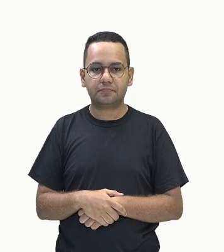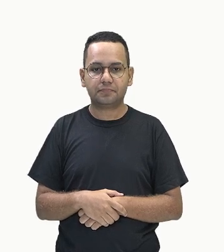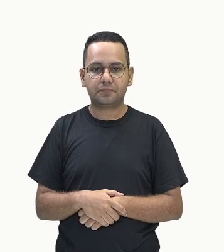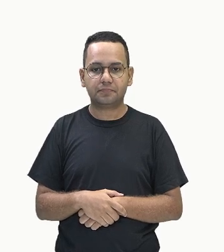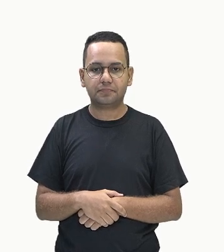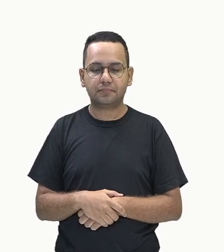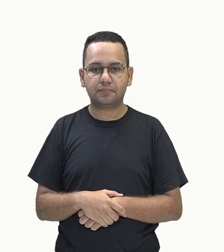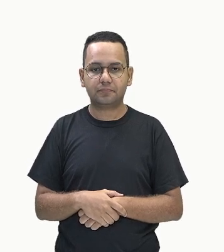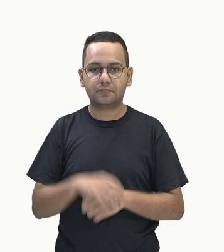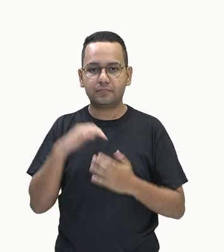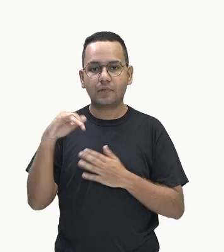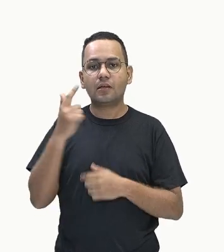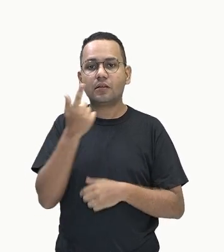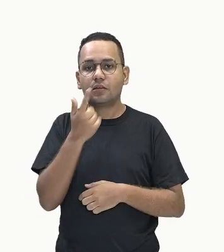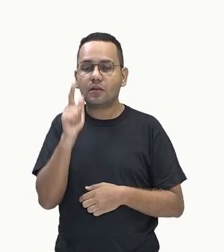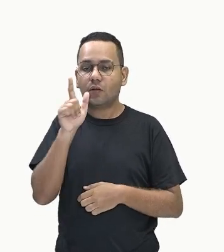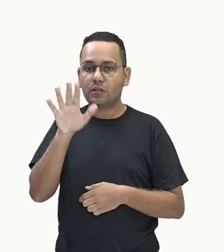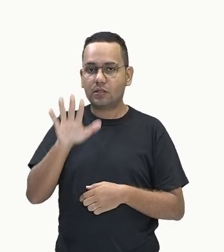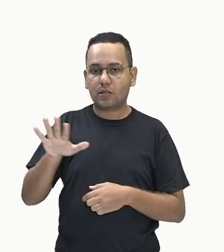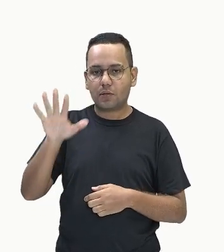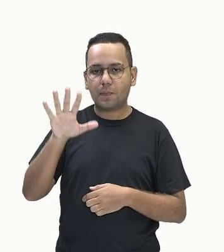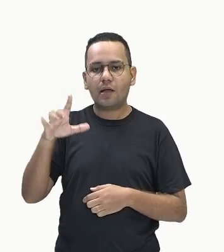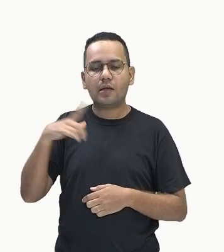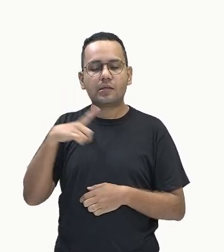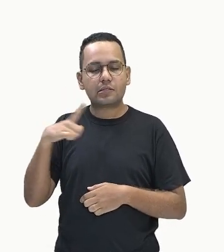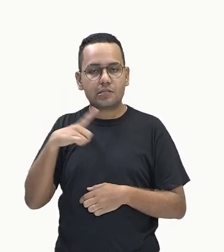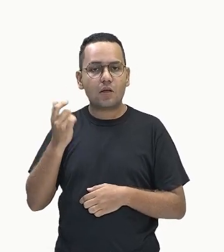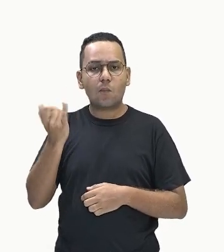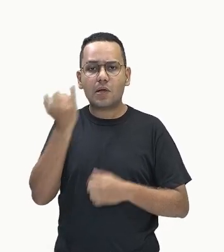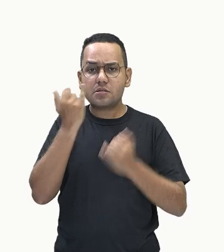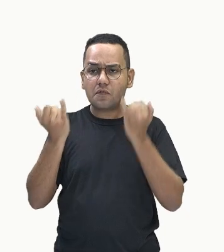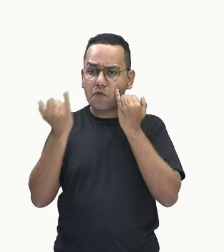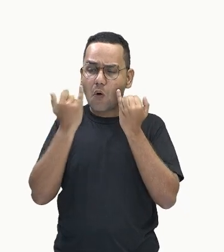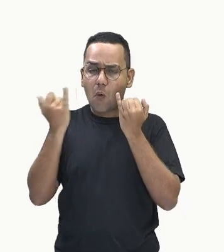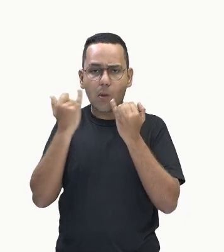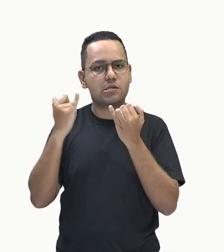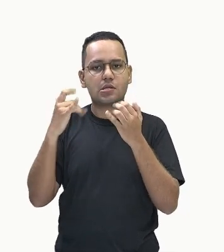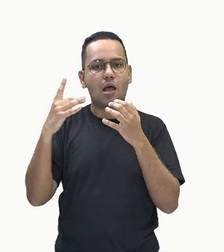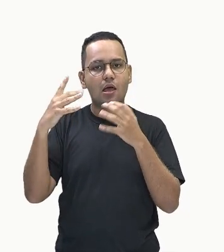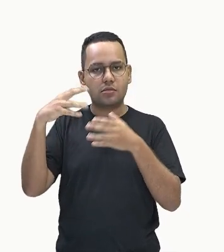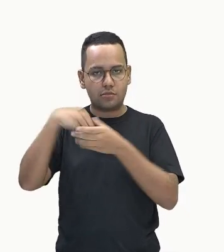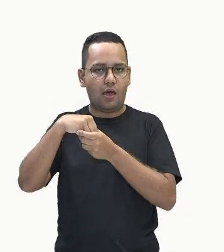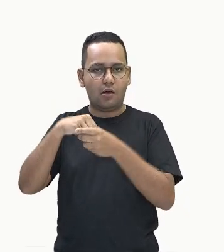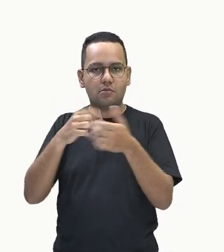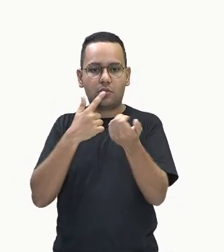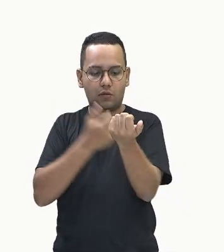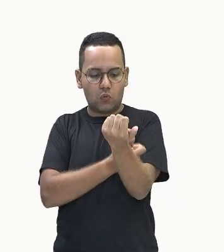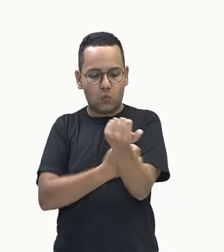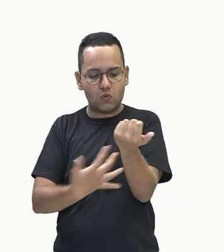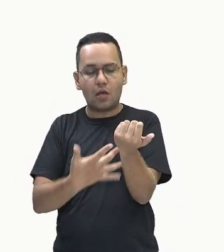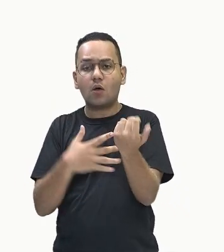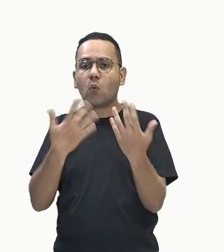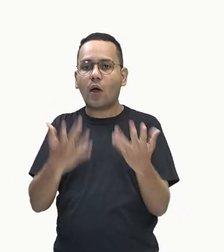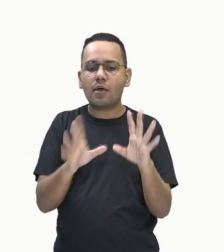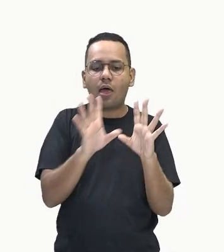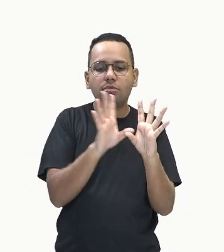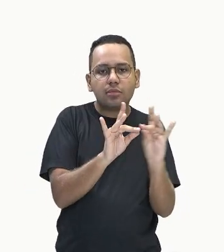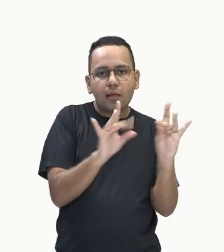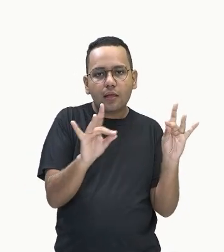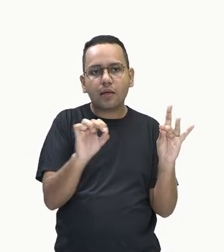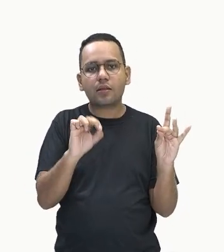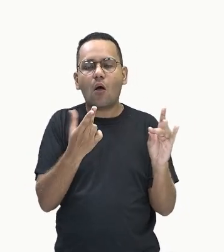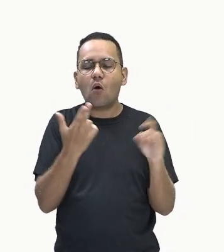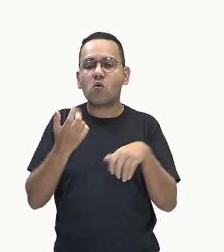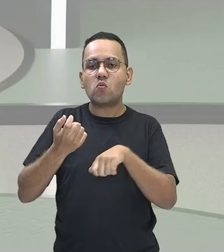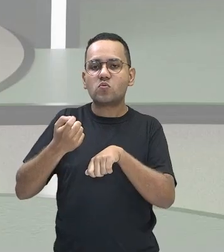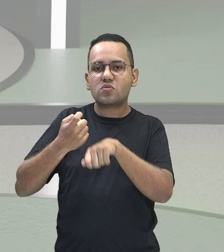para vocês os elementos figurados do sangue, para entender o que são, qual é a parte líquida e qual é a parte, vamos dizer assim,